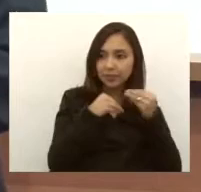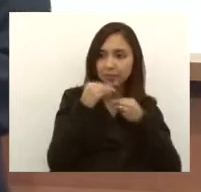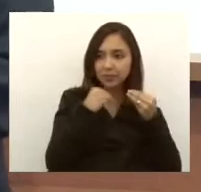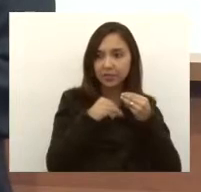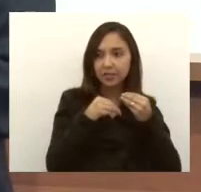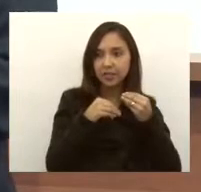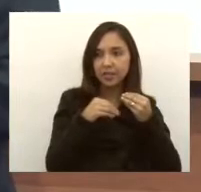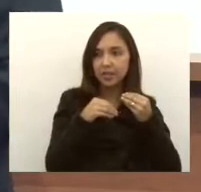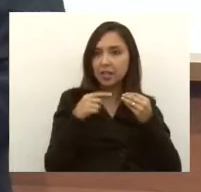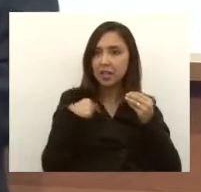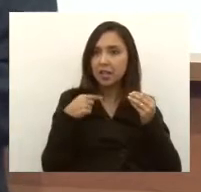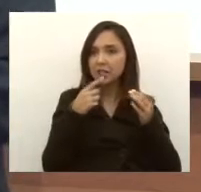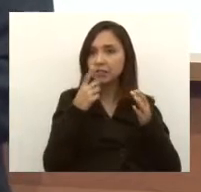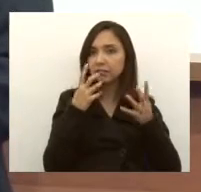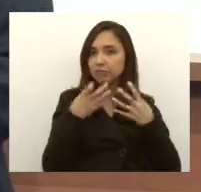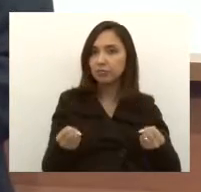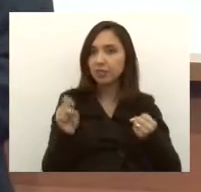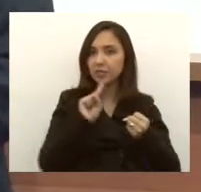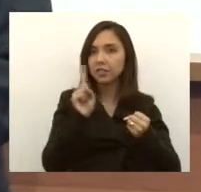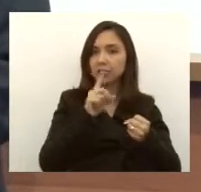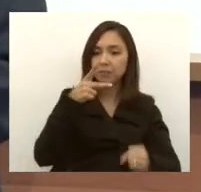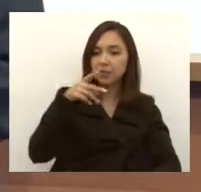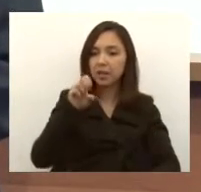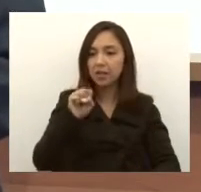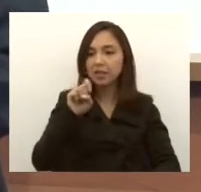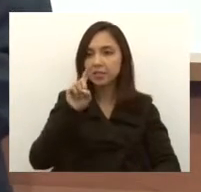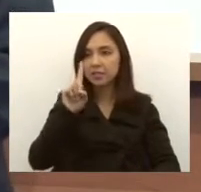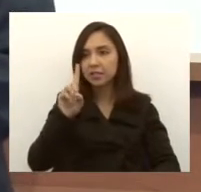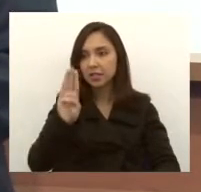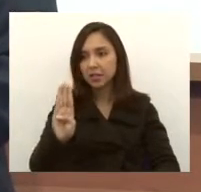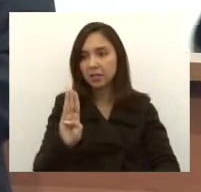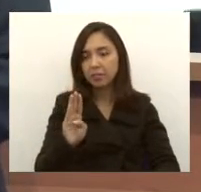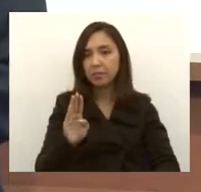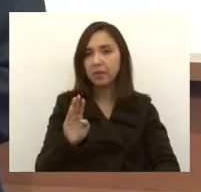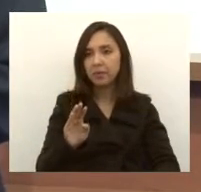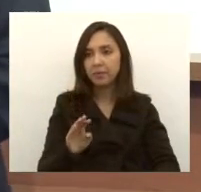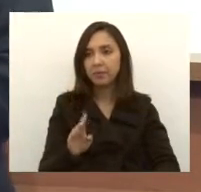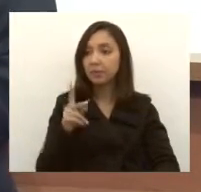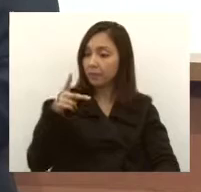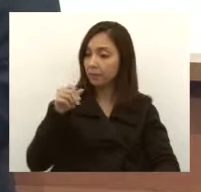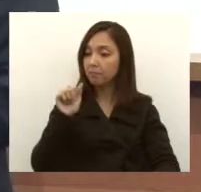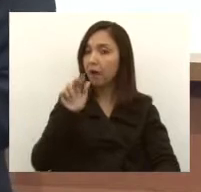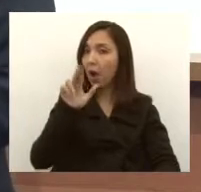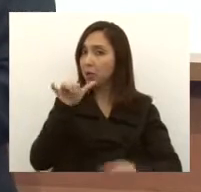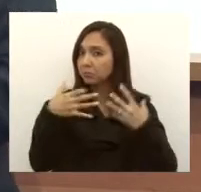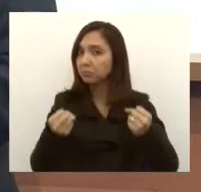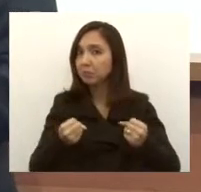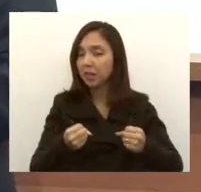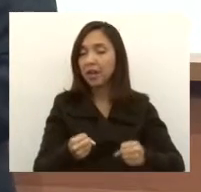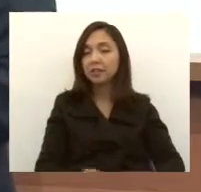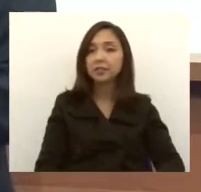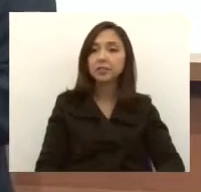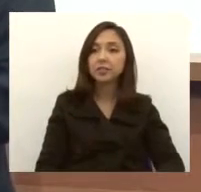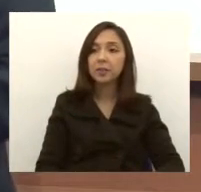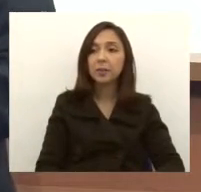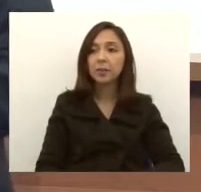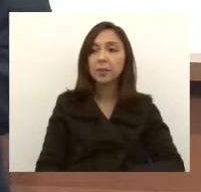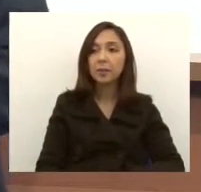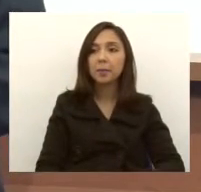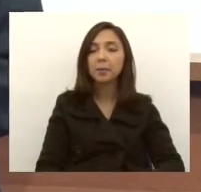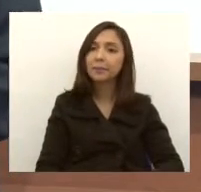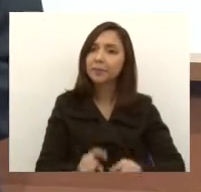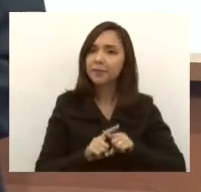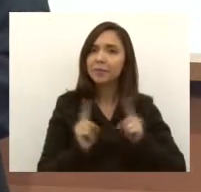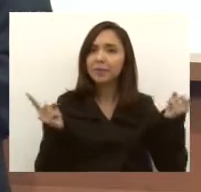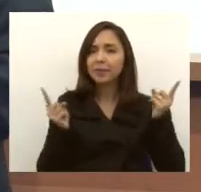não deixaram entrar no PSDB. O Paulo Sérgio foi favorável. Paulo Sérgio foi favorável. É